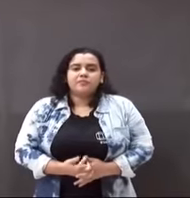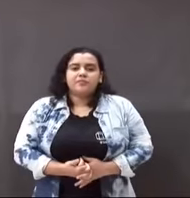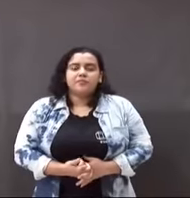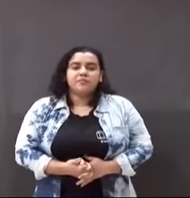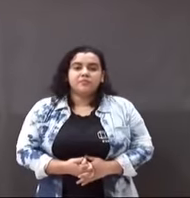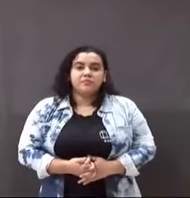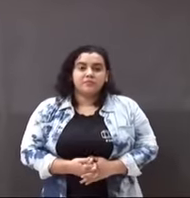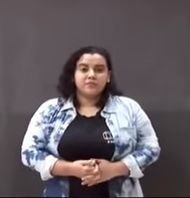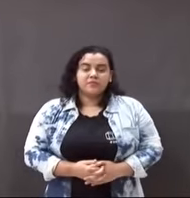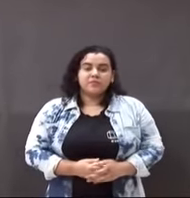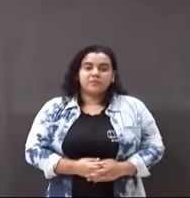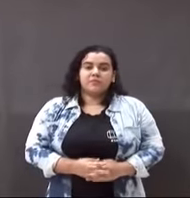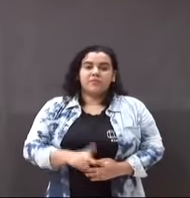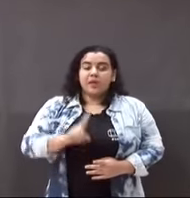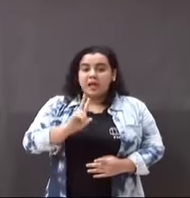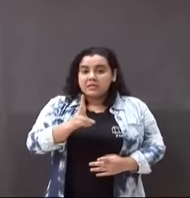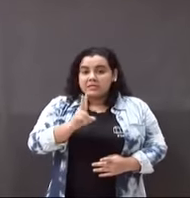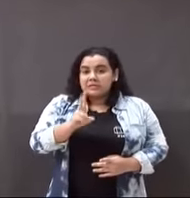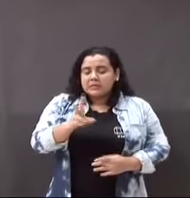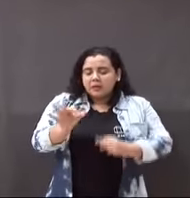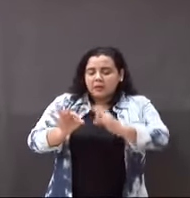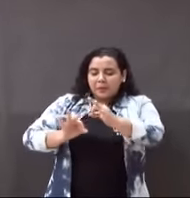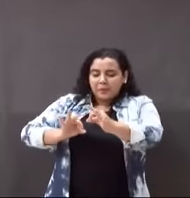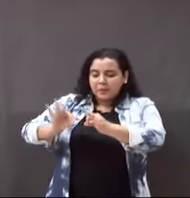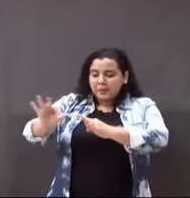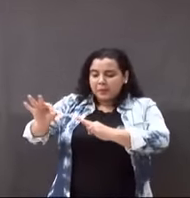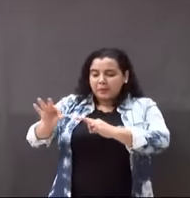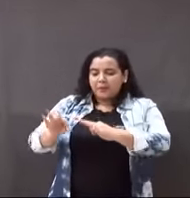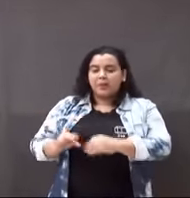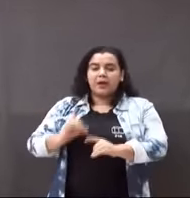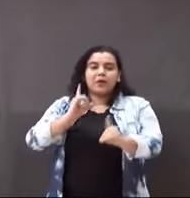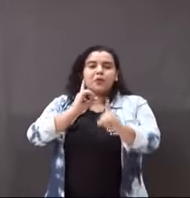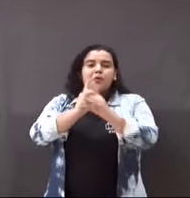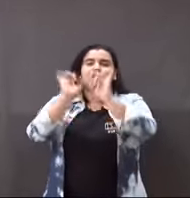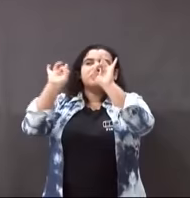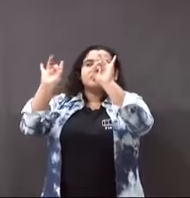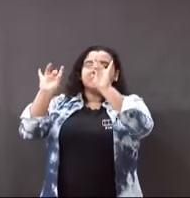E sempre prepara para a gente se encontrar. Deus abençoe.